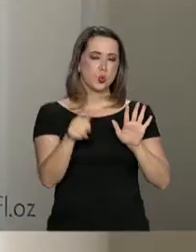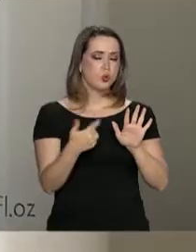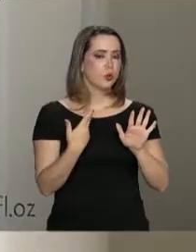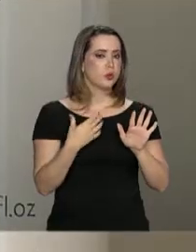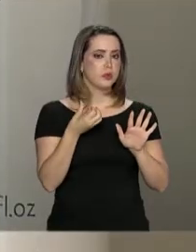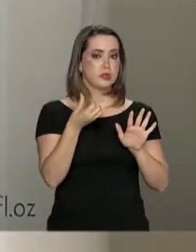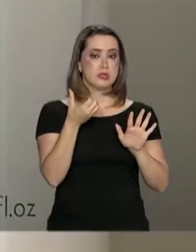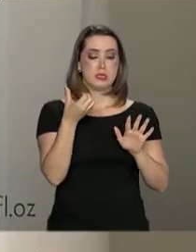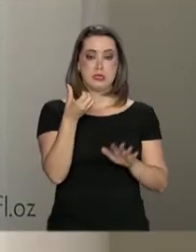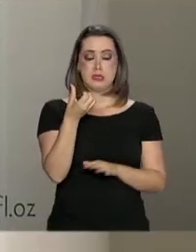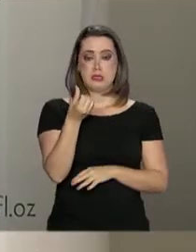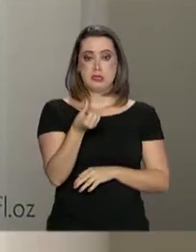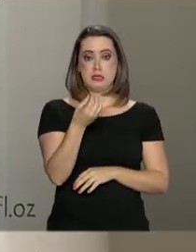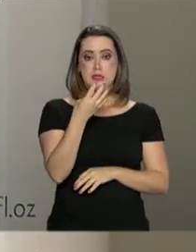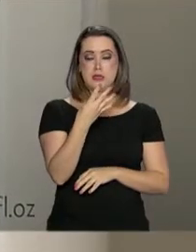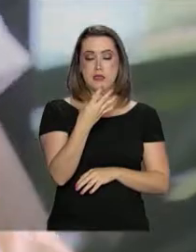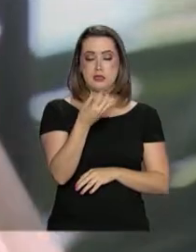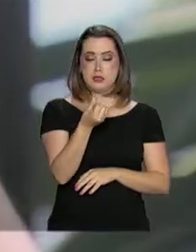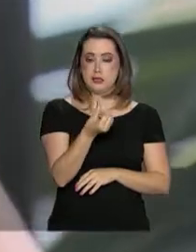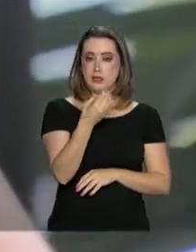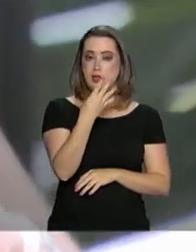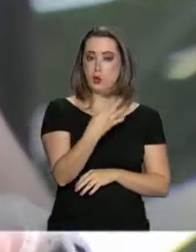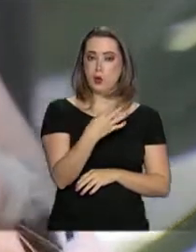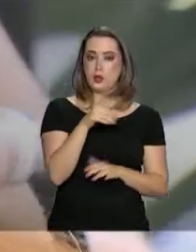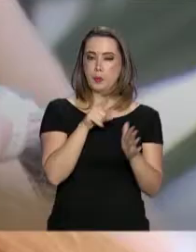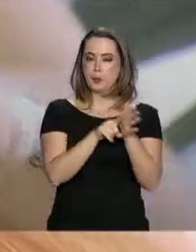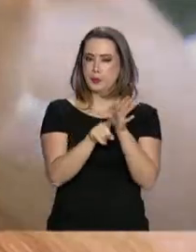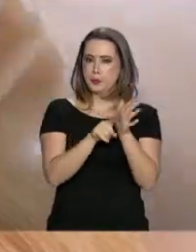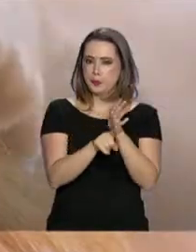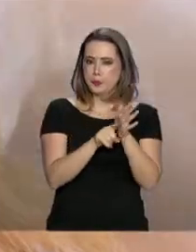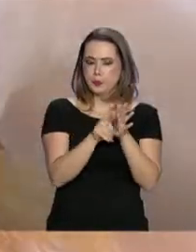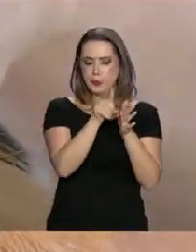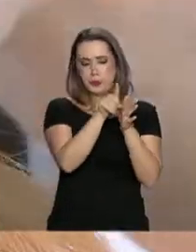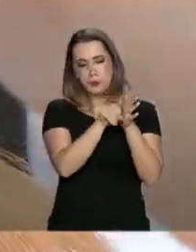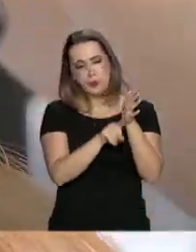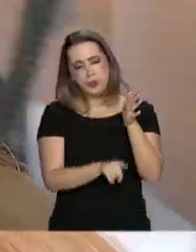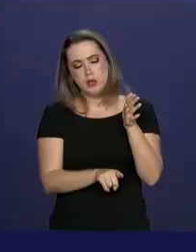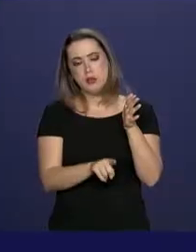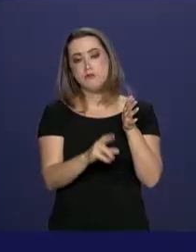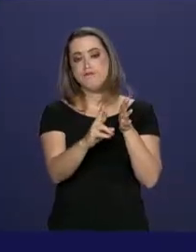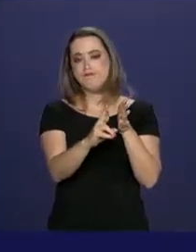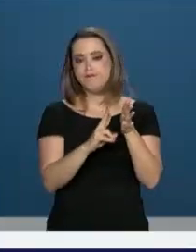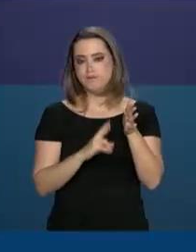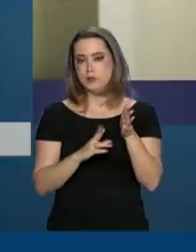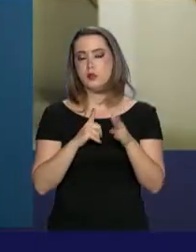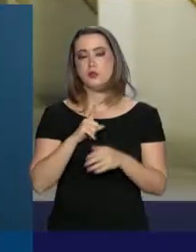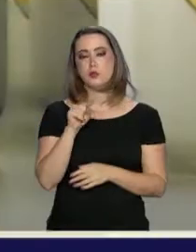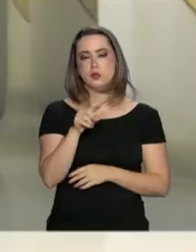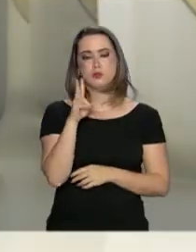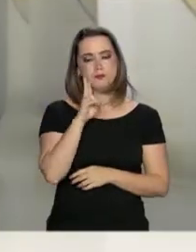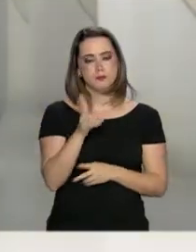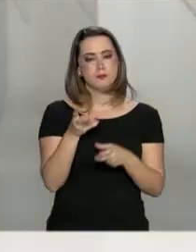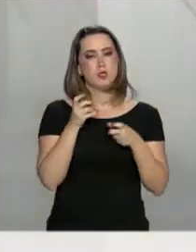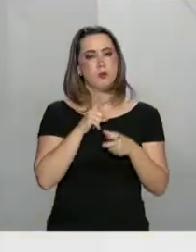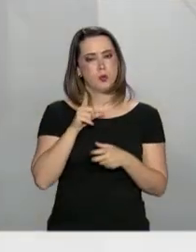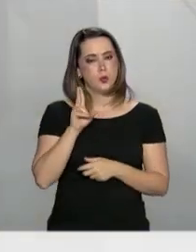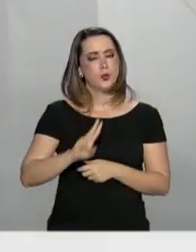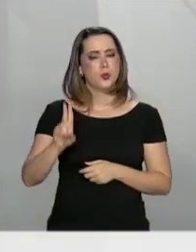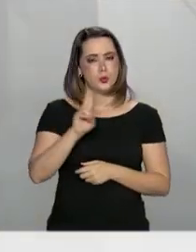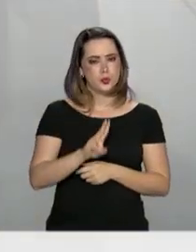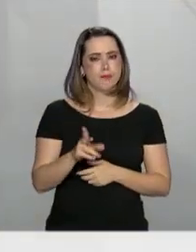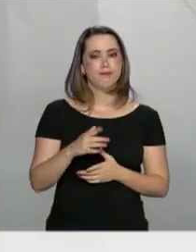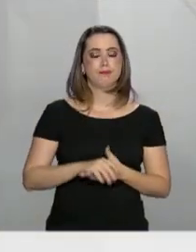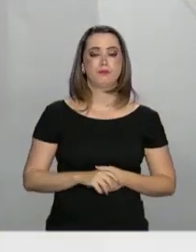664 questionários respondidos indicam o uso irregular do produto em mais de 61% dos casos